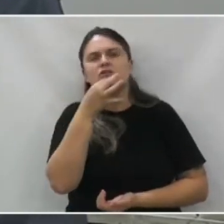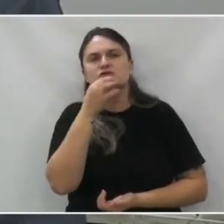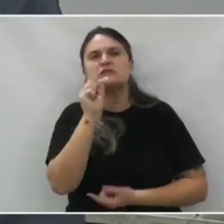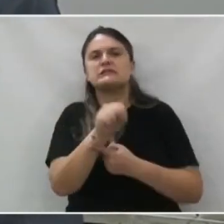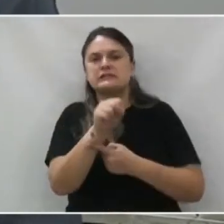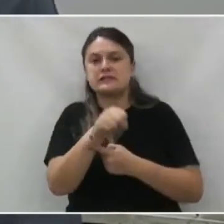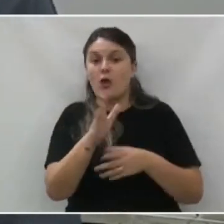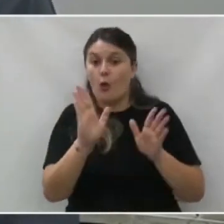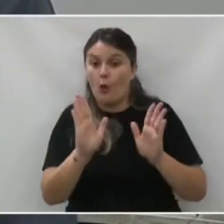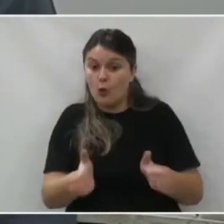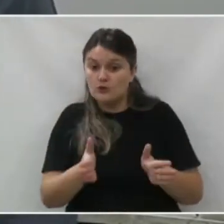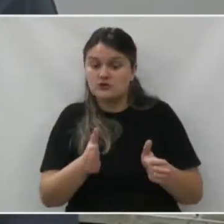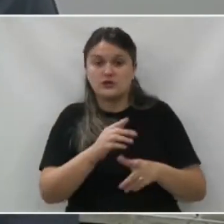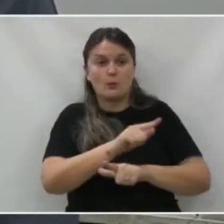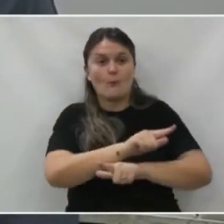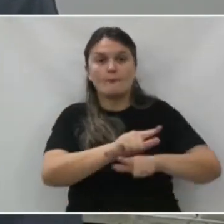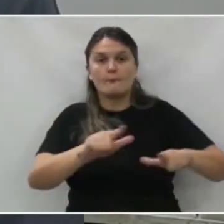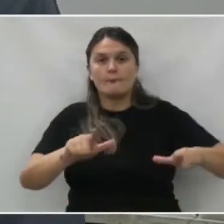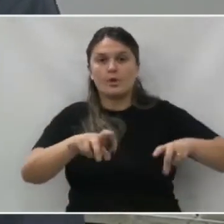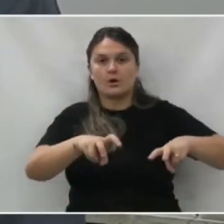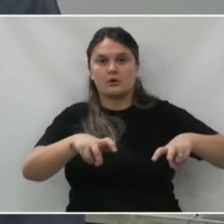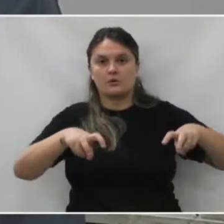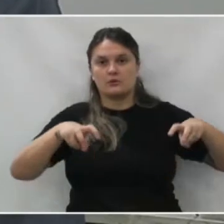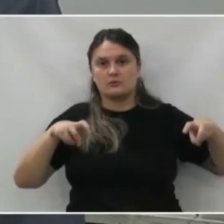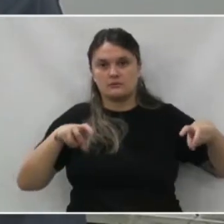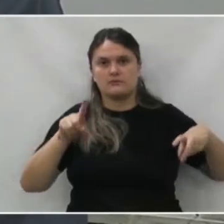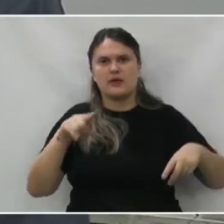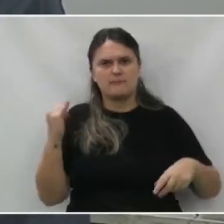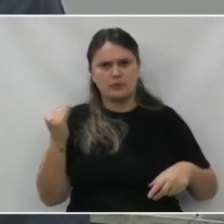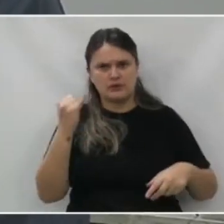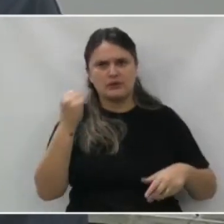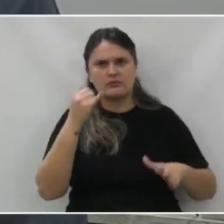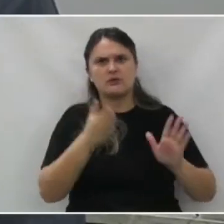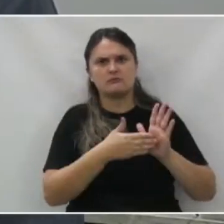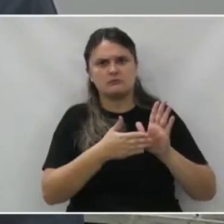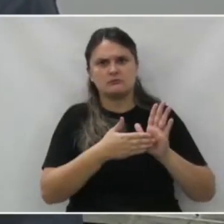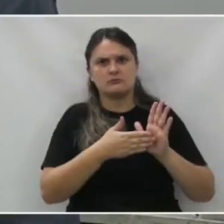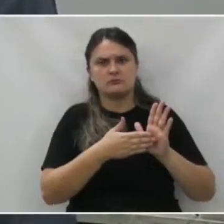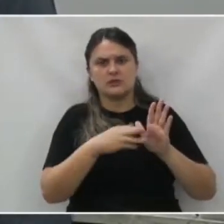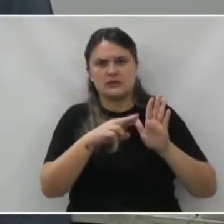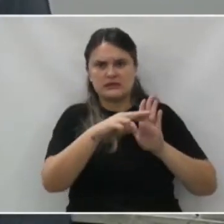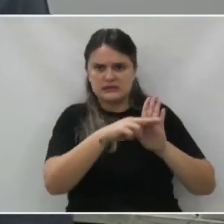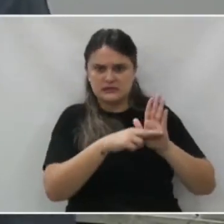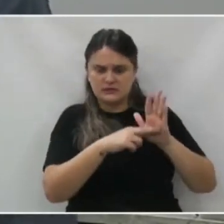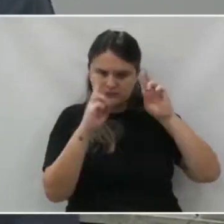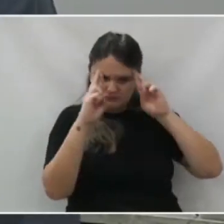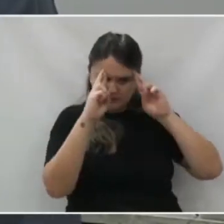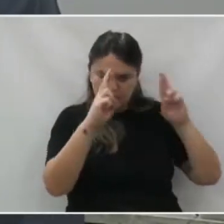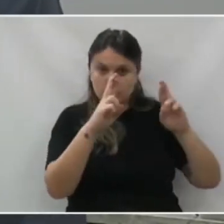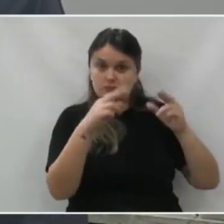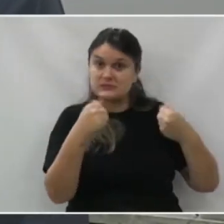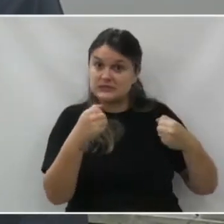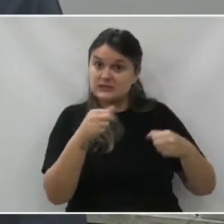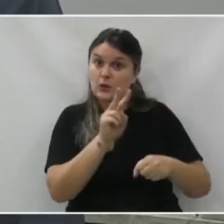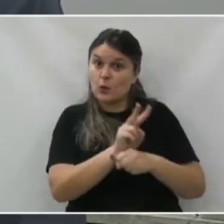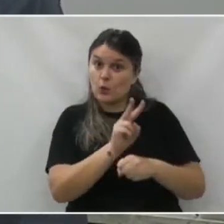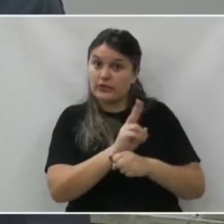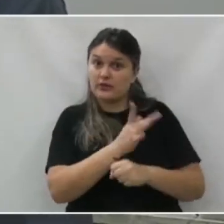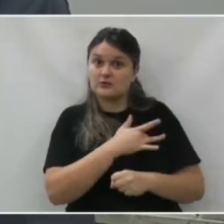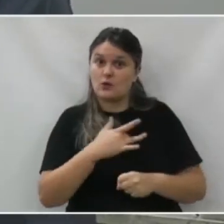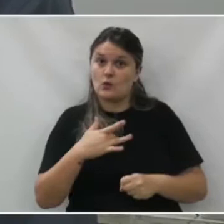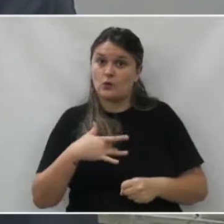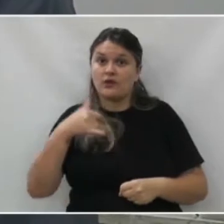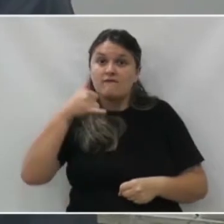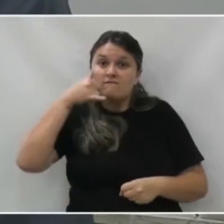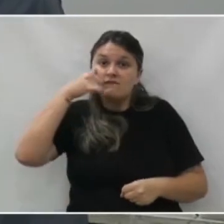partir de hoje já não tivemos público, e isso é por tempo indeterminado. É uma questão de se precaver o máximo